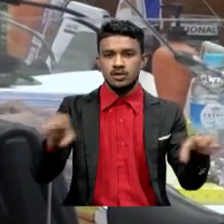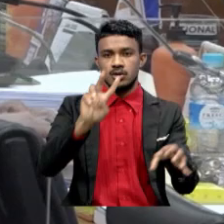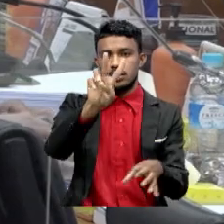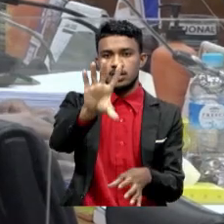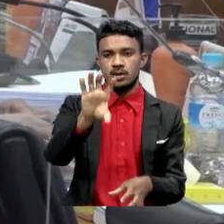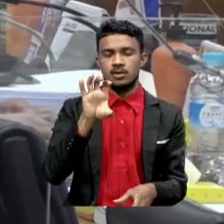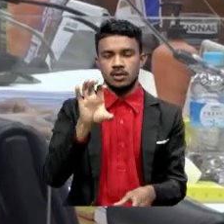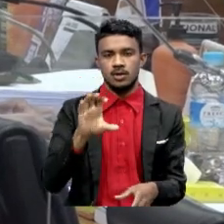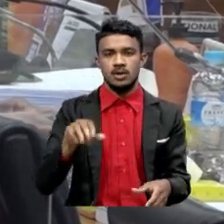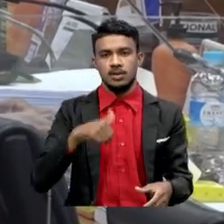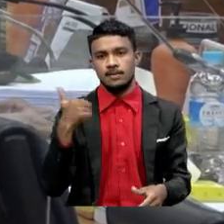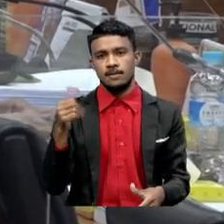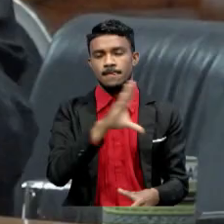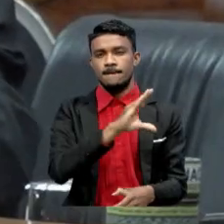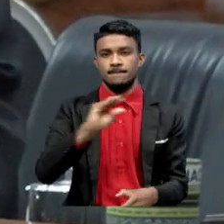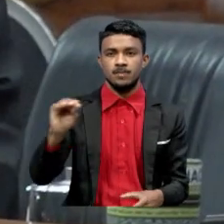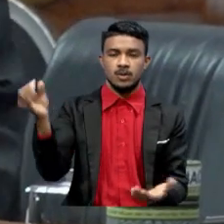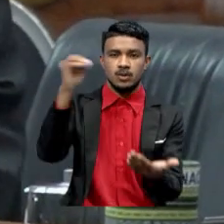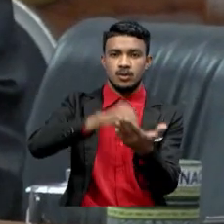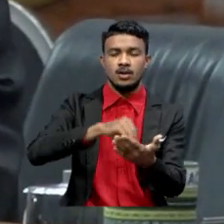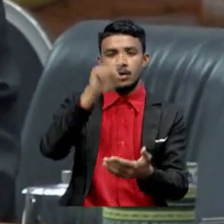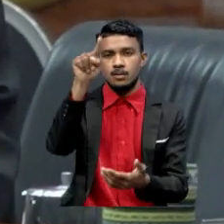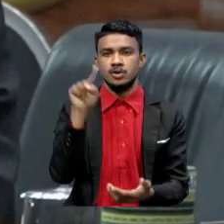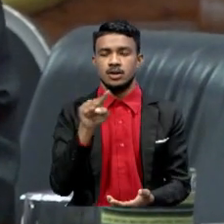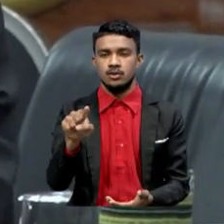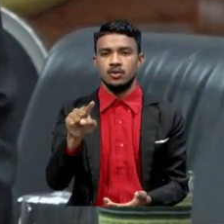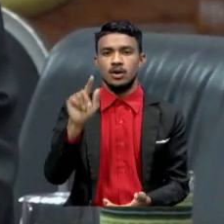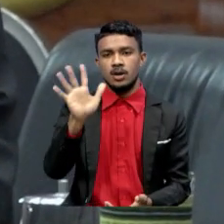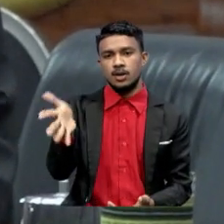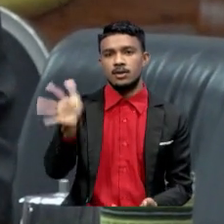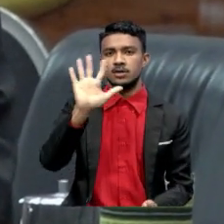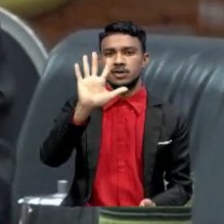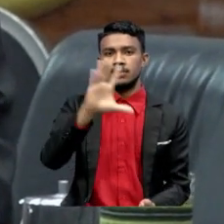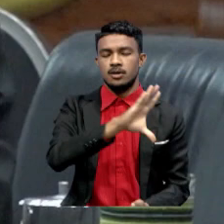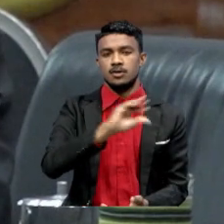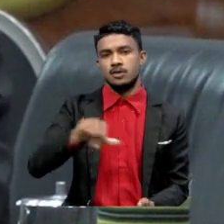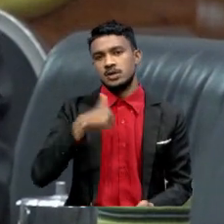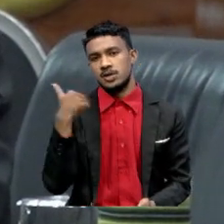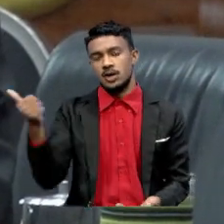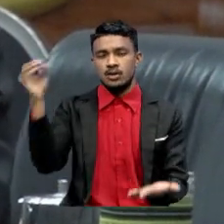resim balon construção a 15% lima nulo resim lima no balon foi a